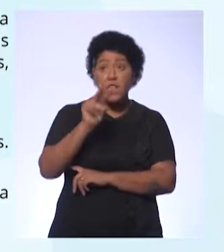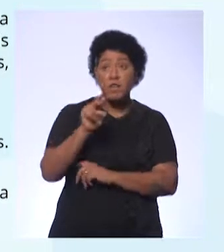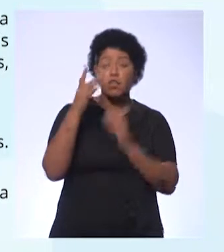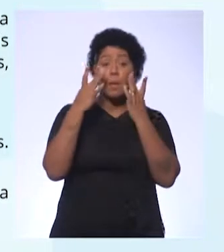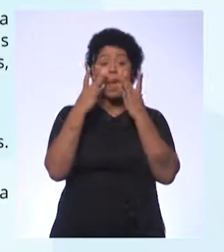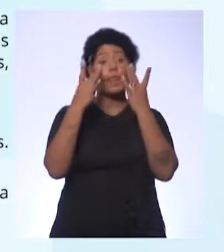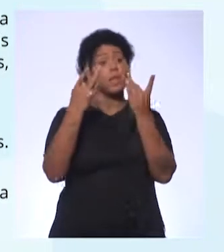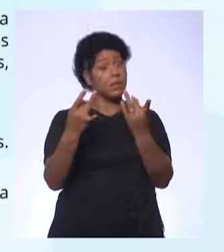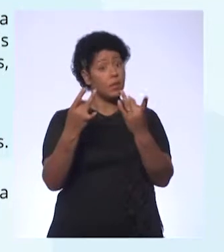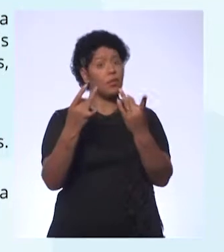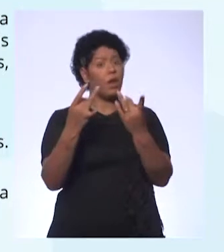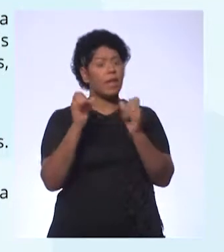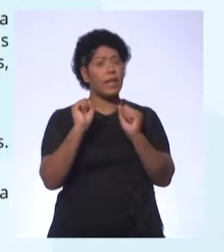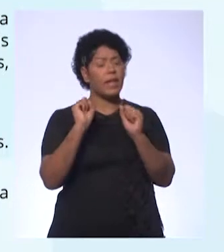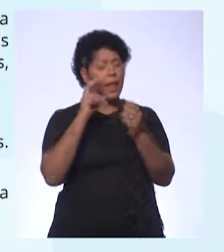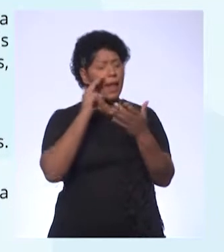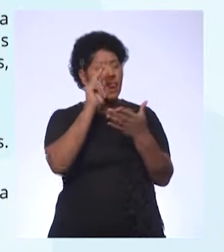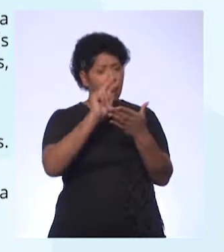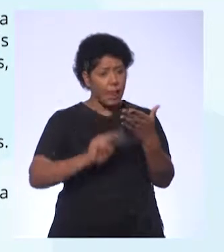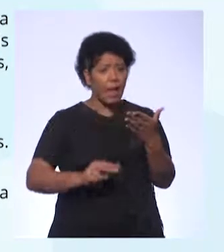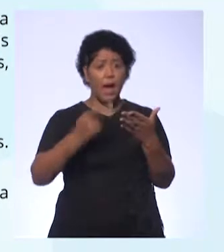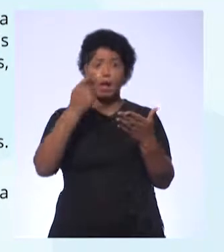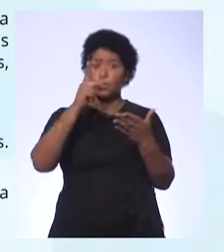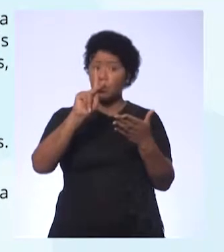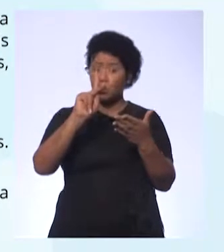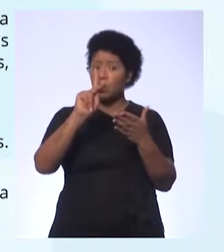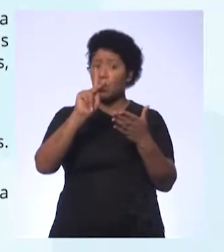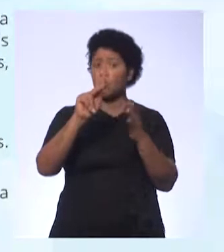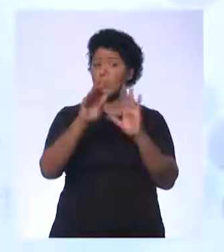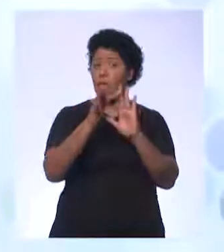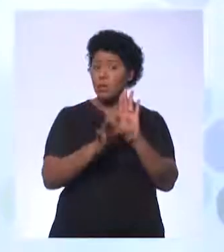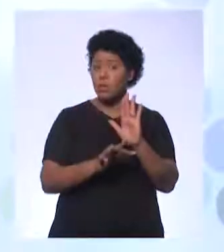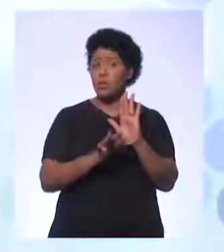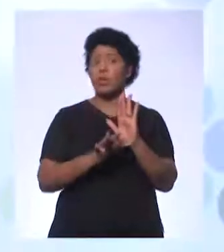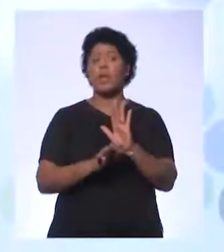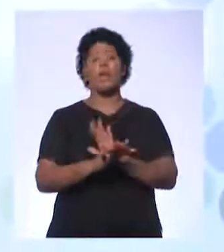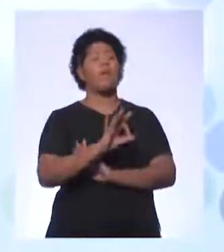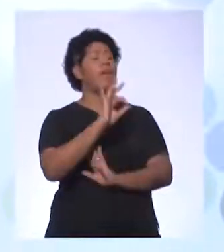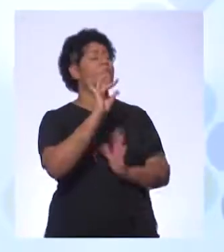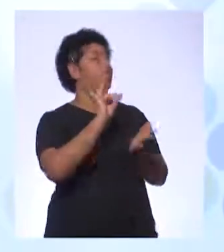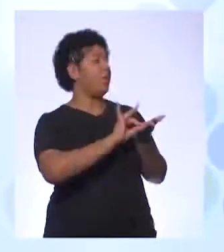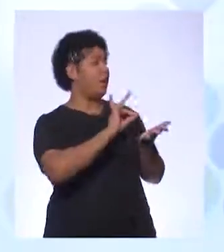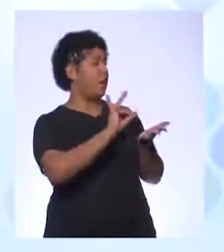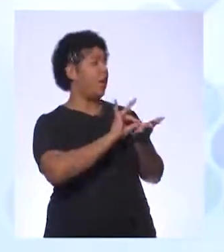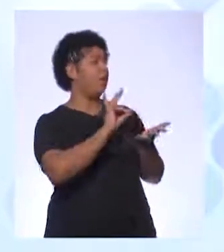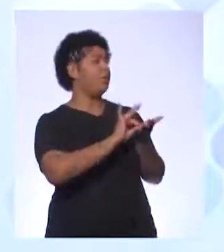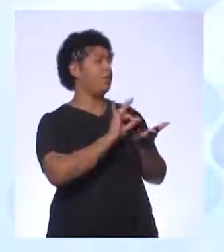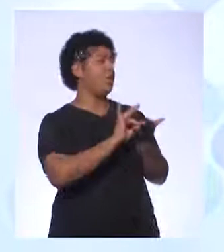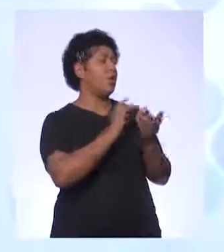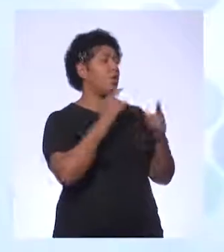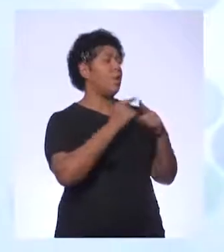participar da sua obra. Exatamente. Então, vamos retomando. Se você